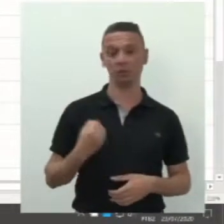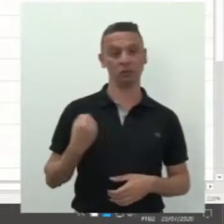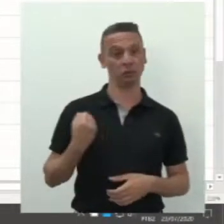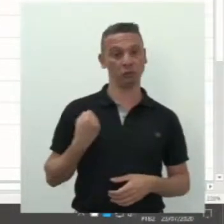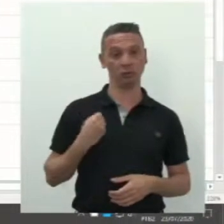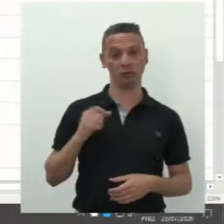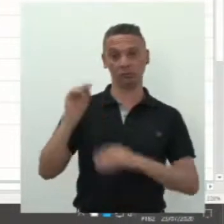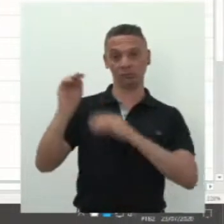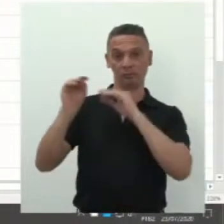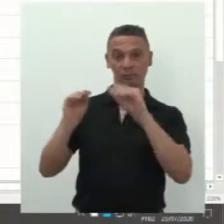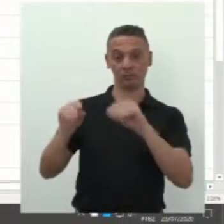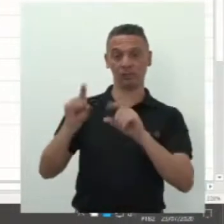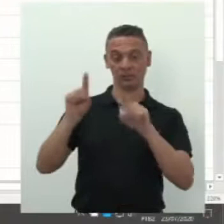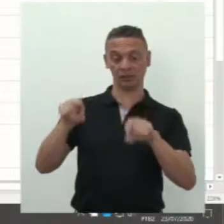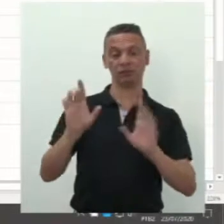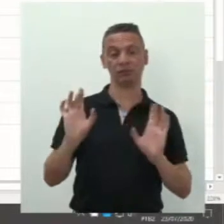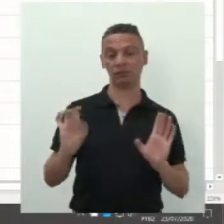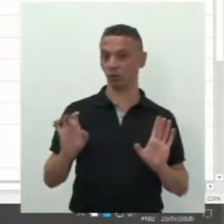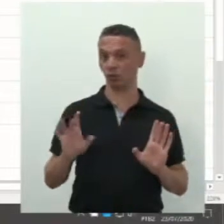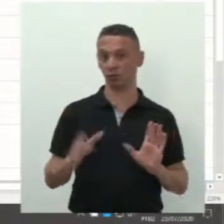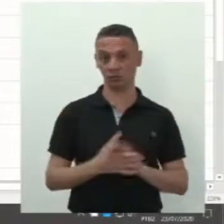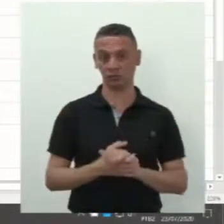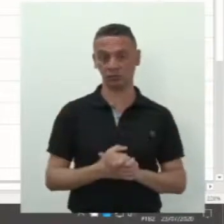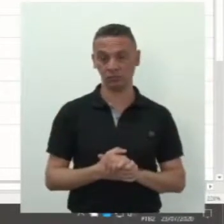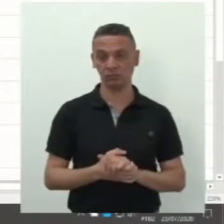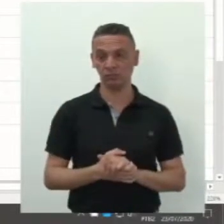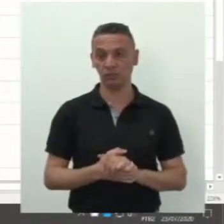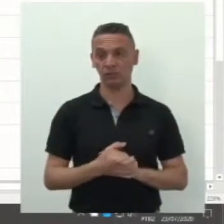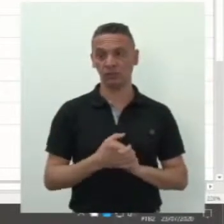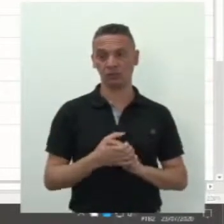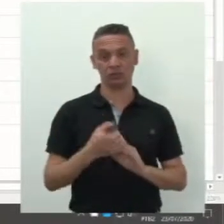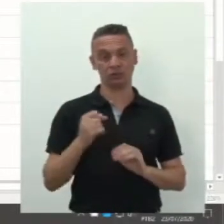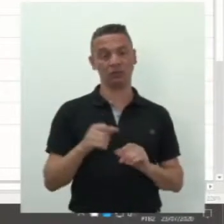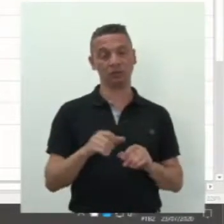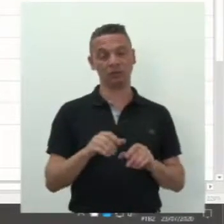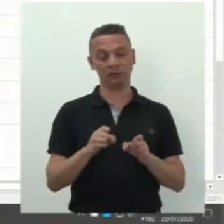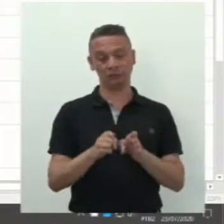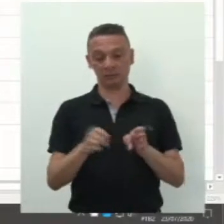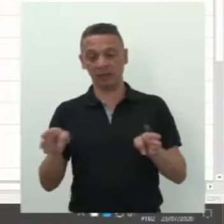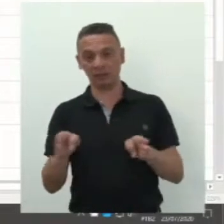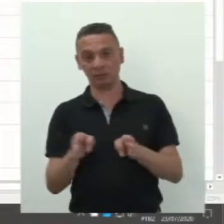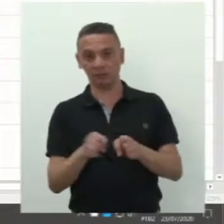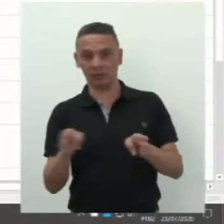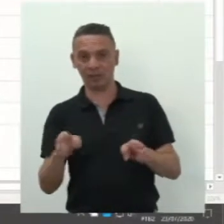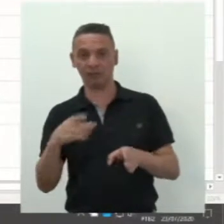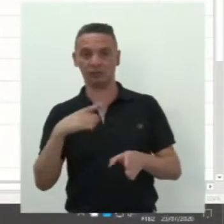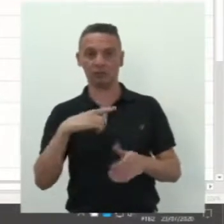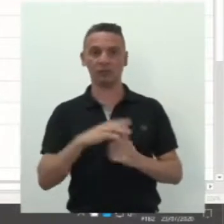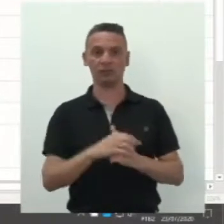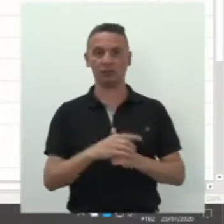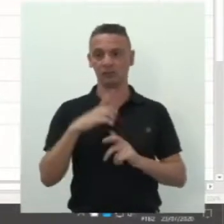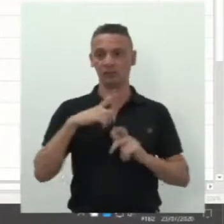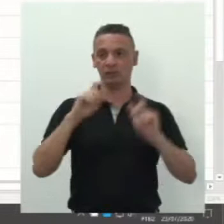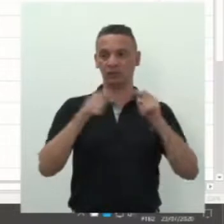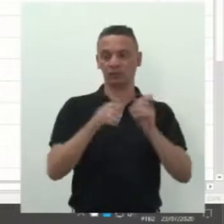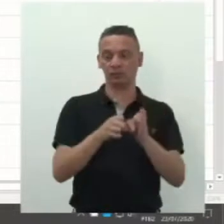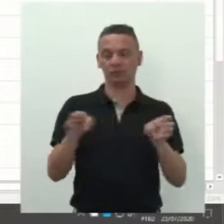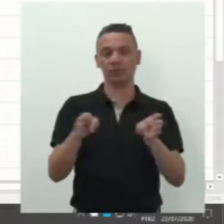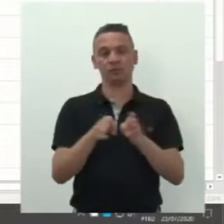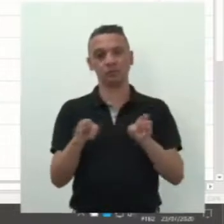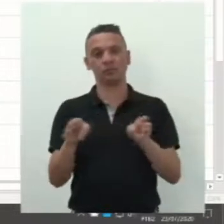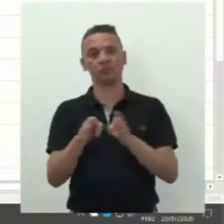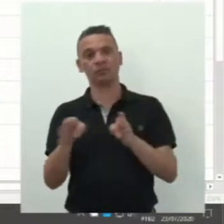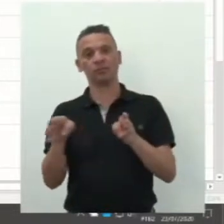ele já nem permite que você... Acho que é só se você der espaçamento, né? Exato. Só se você der muito espaçamento e quebrar,